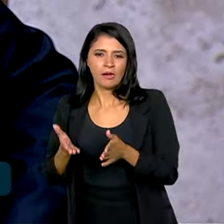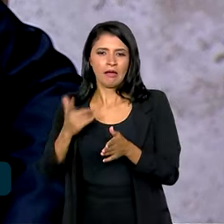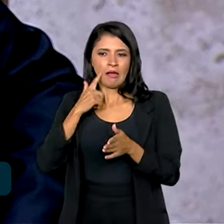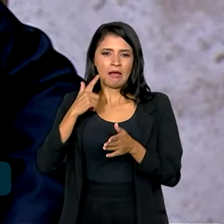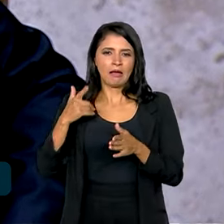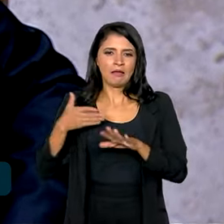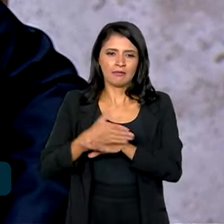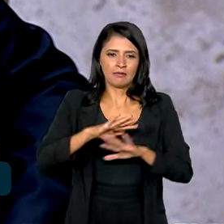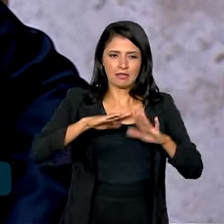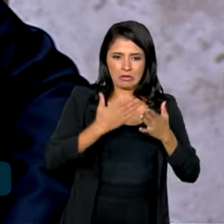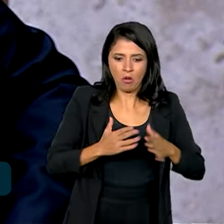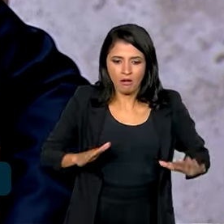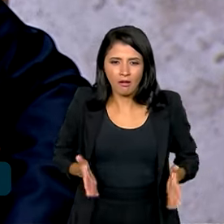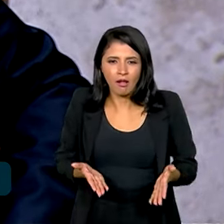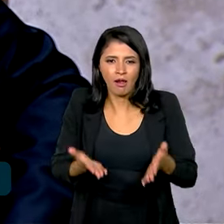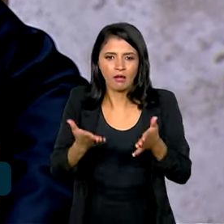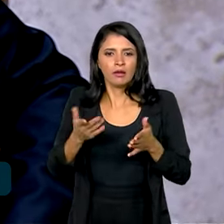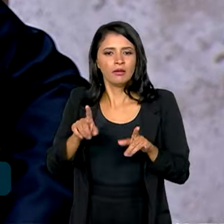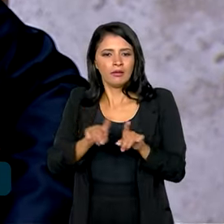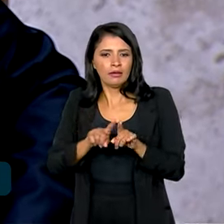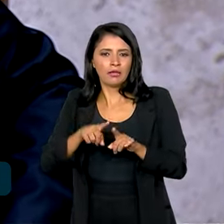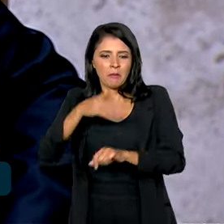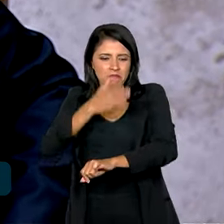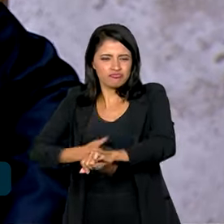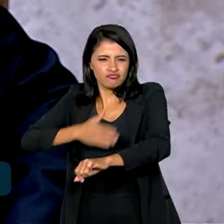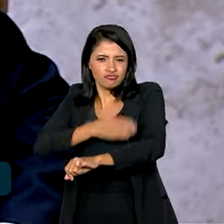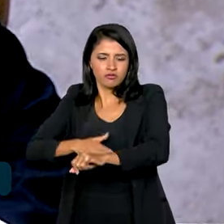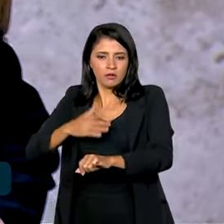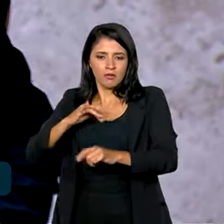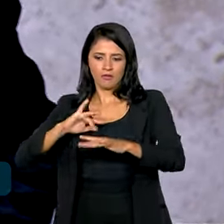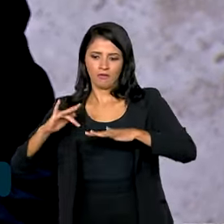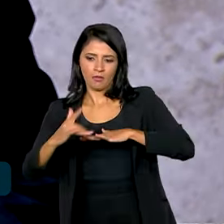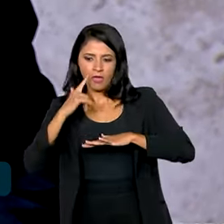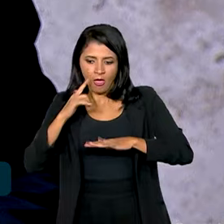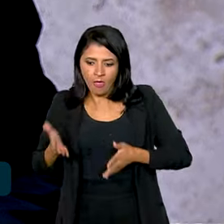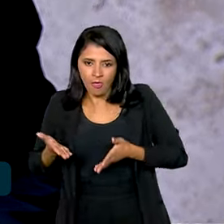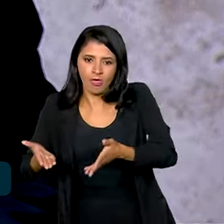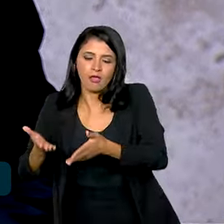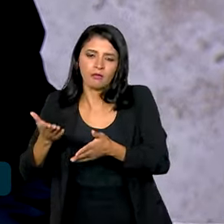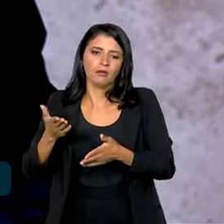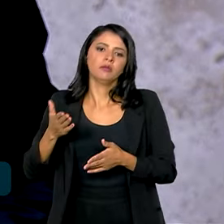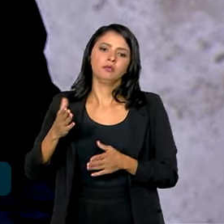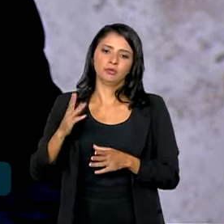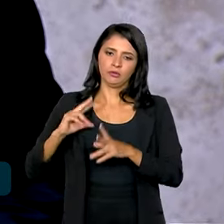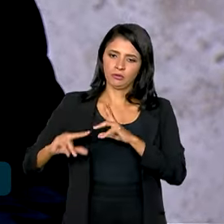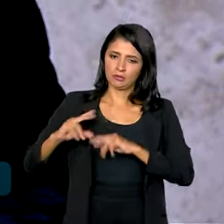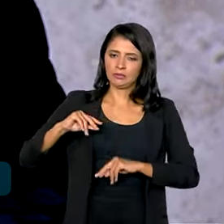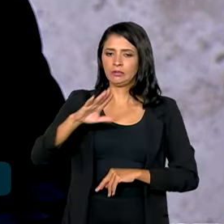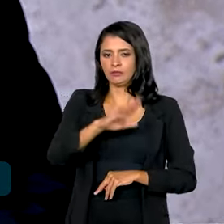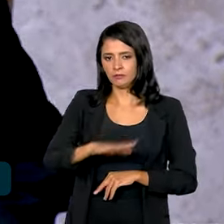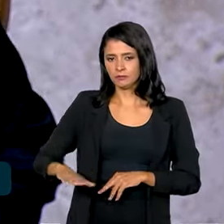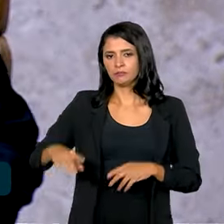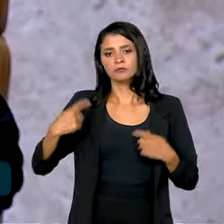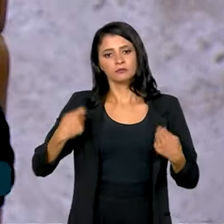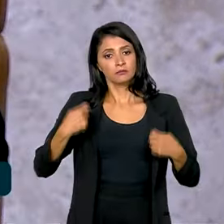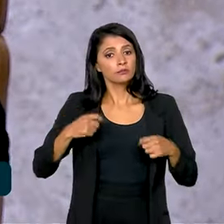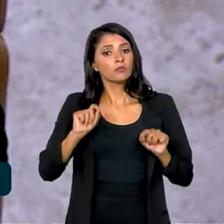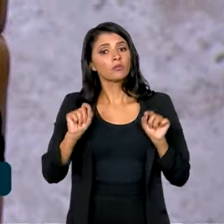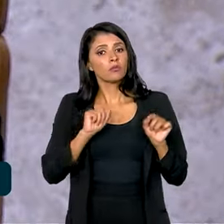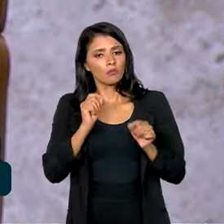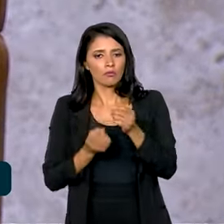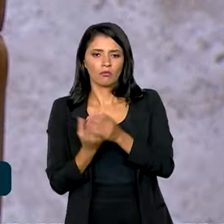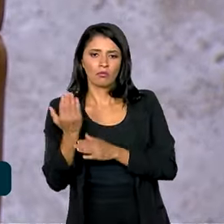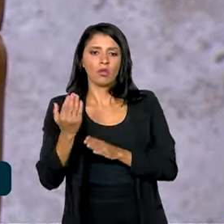nas escolas e estimule a automutilação de adolescentes e crianças. Precisamos construir